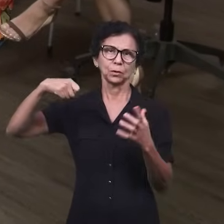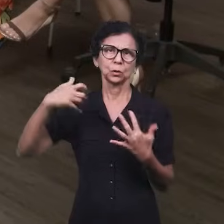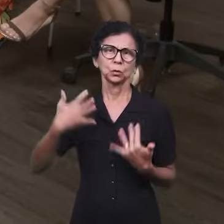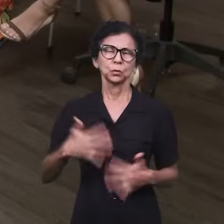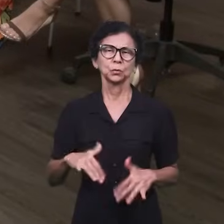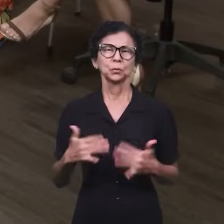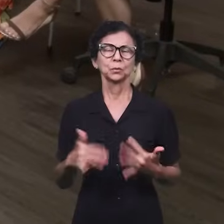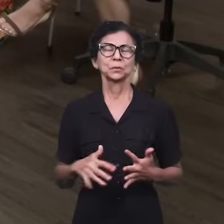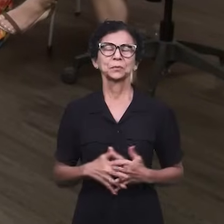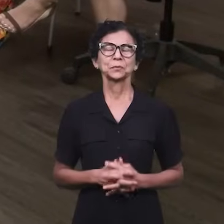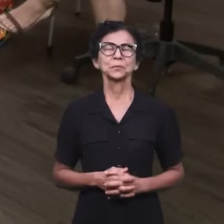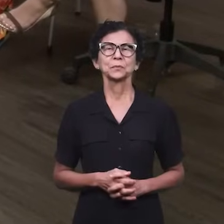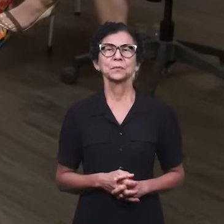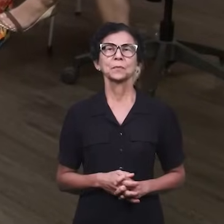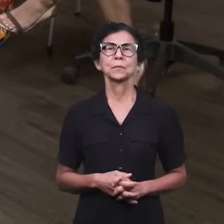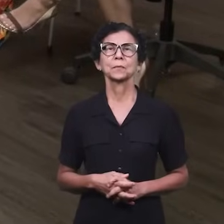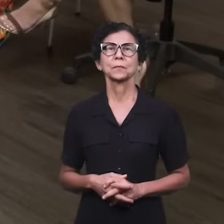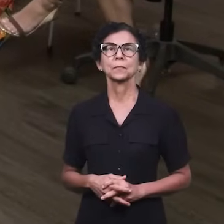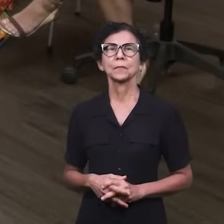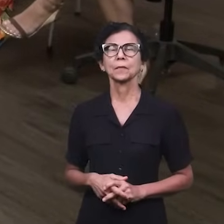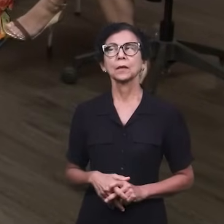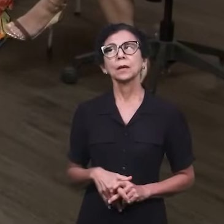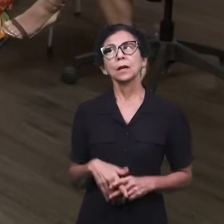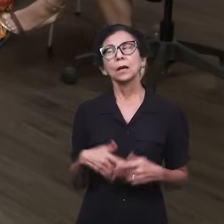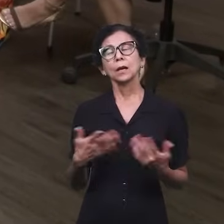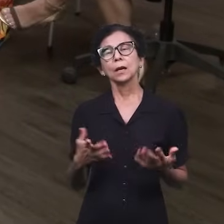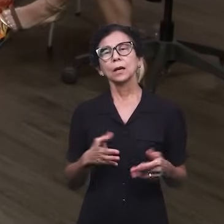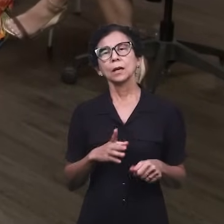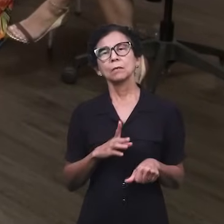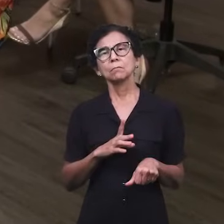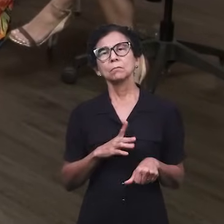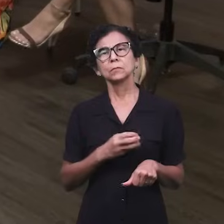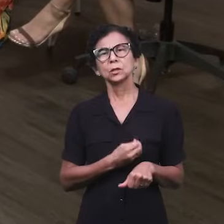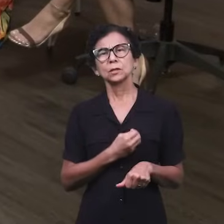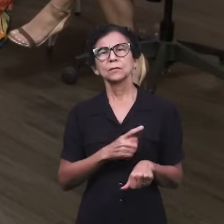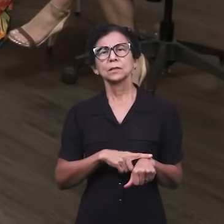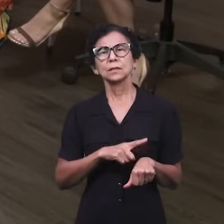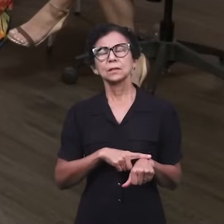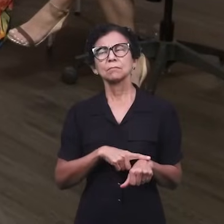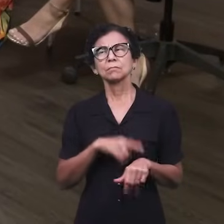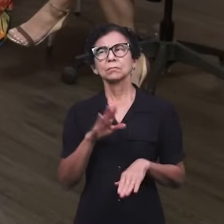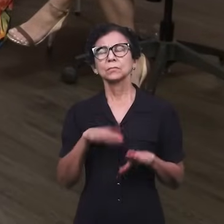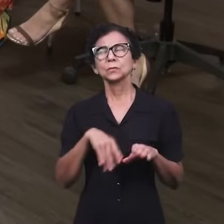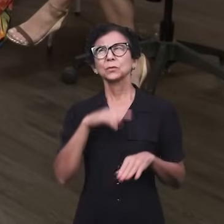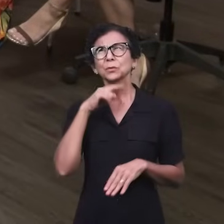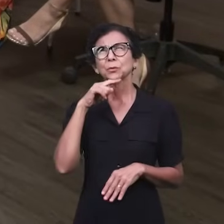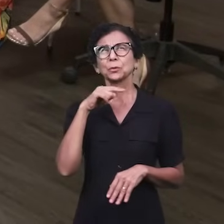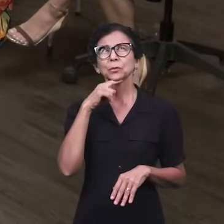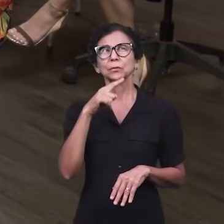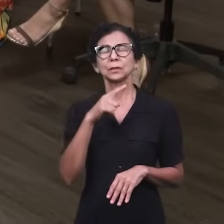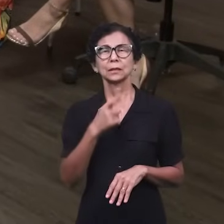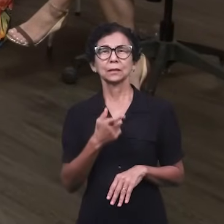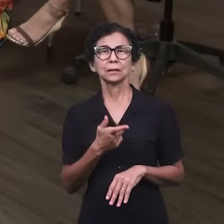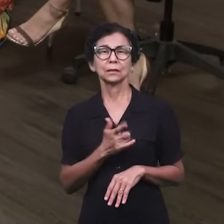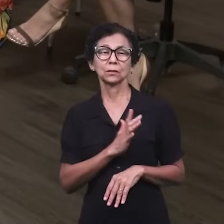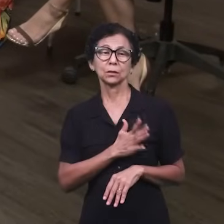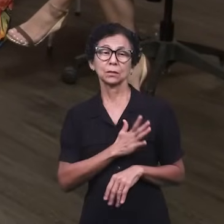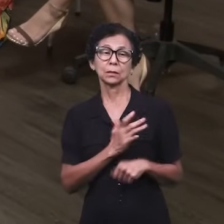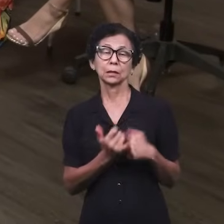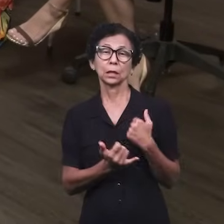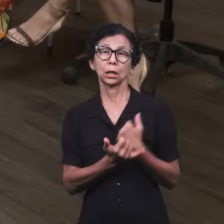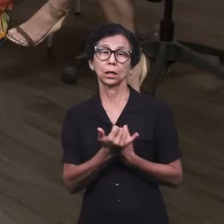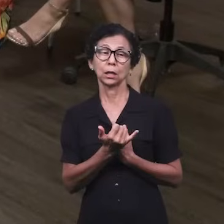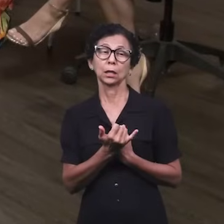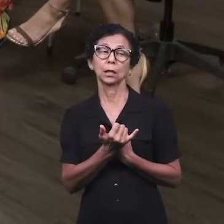eh Então ela é uma espada porque nós temos momentos na na nossa vida de dúvidas o nosso coração diz a